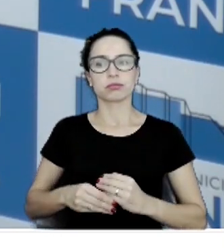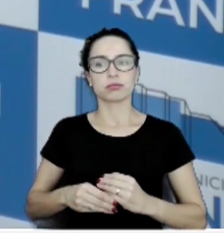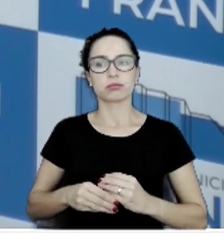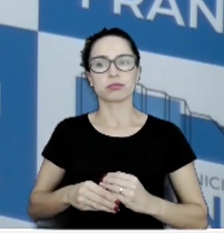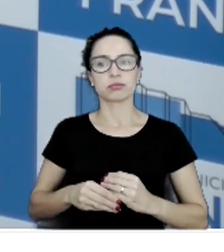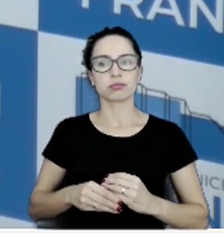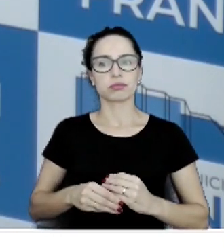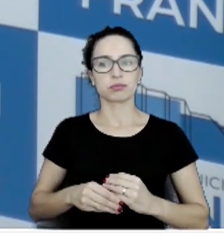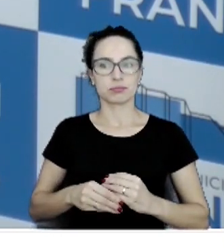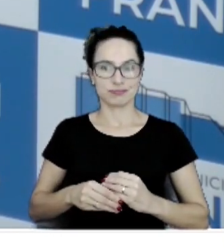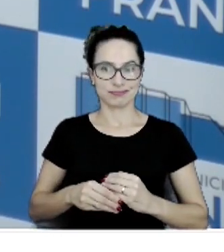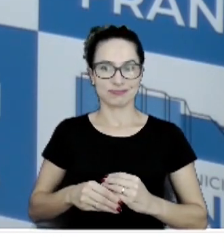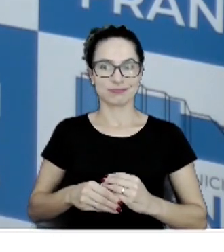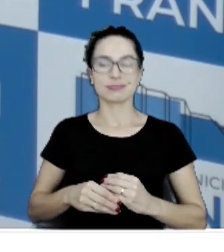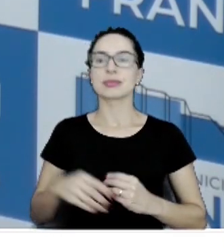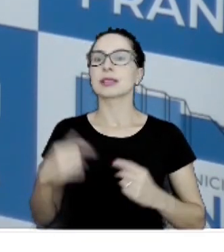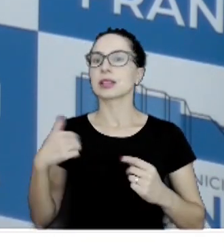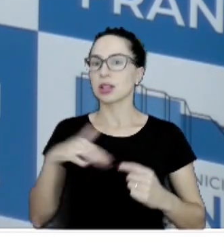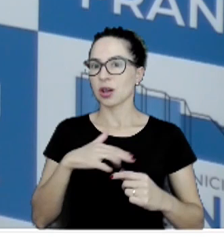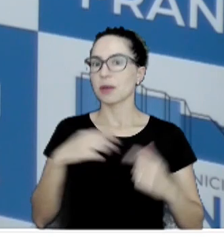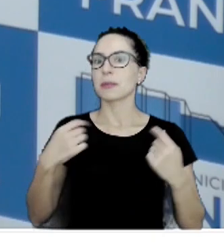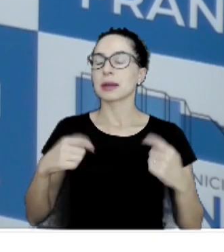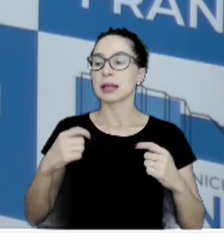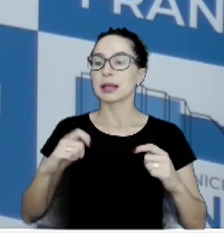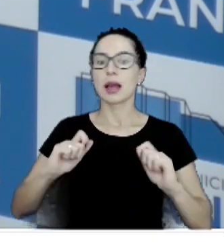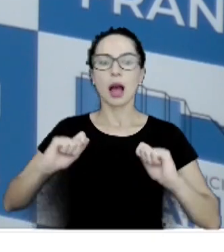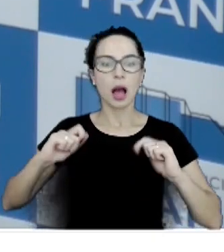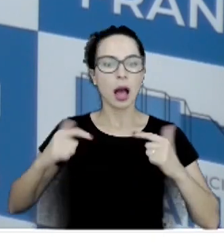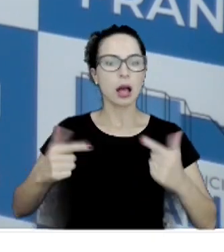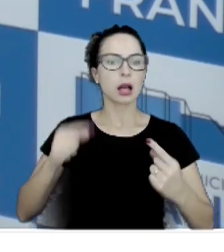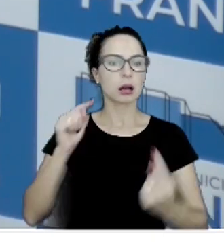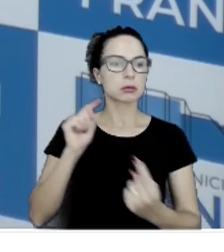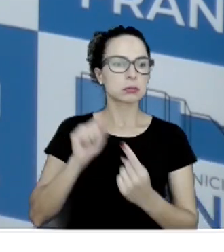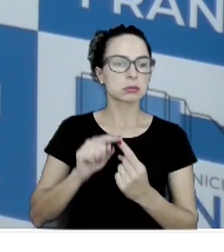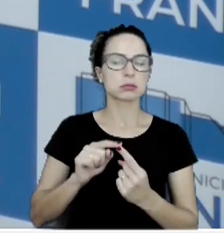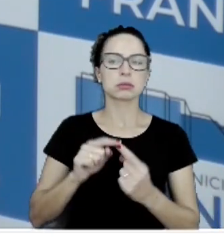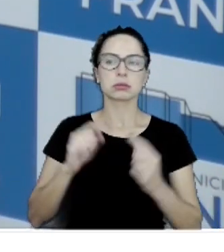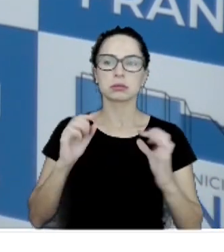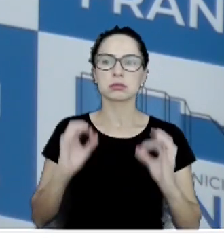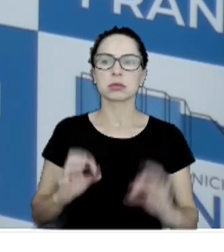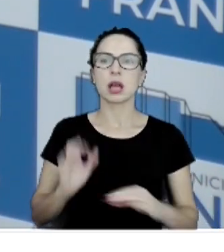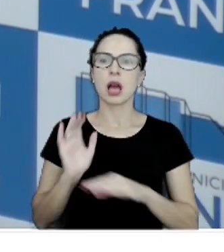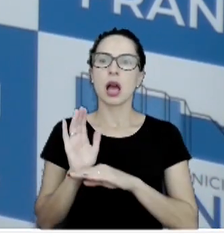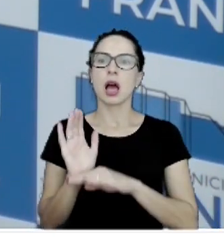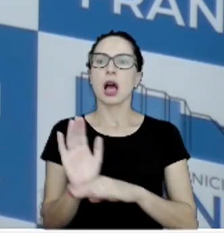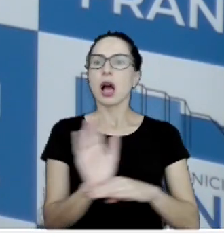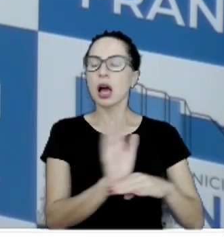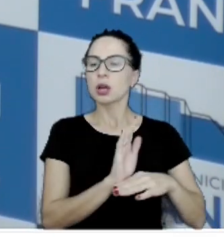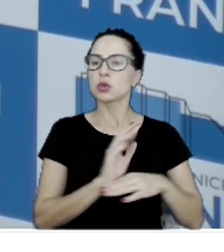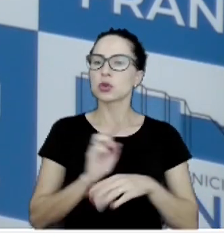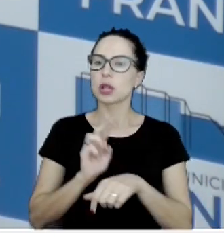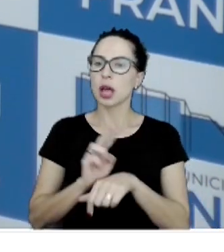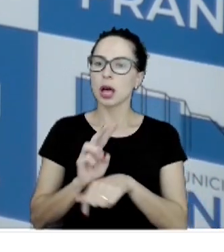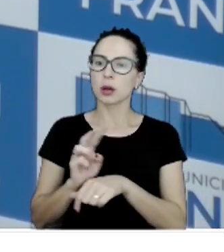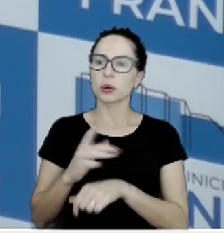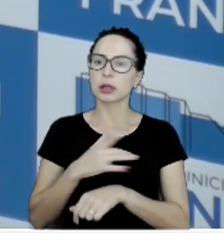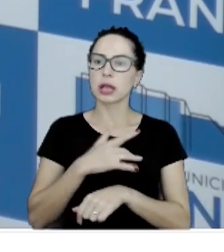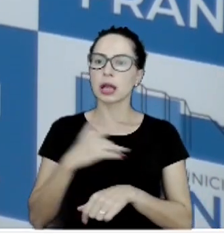Então nós precisamos aí de uma ação mais efetiva, ajudar a cuidar da saúde das